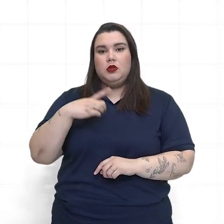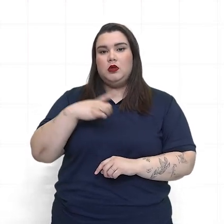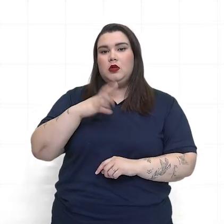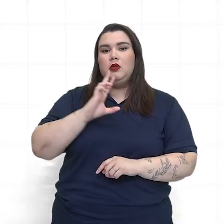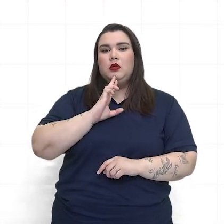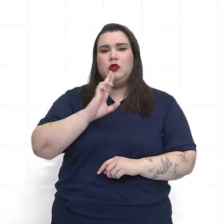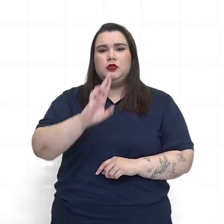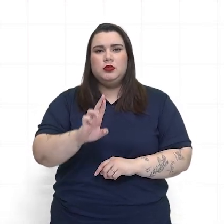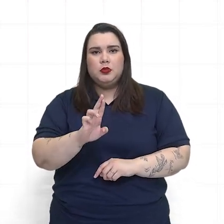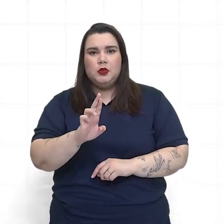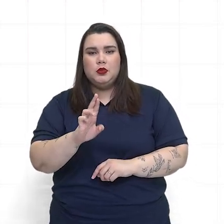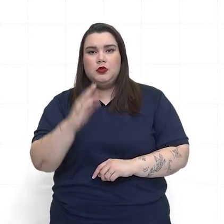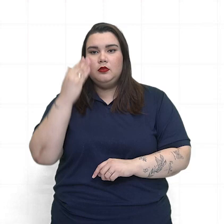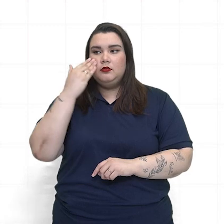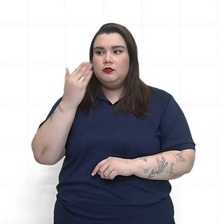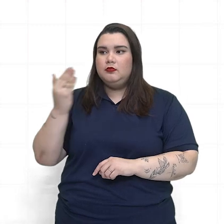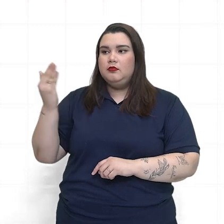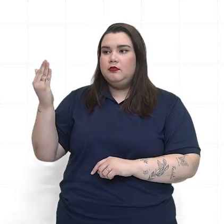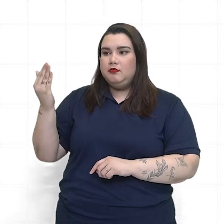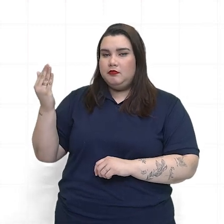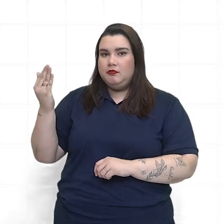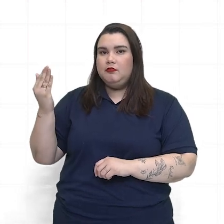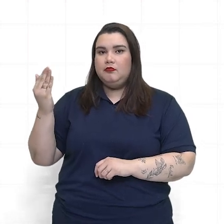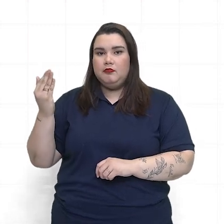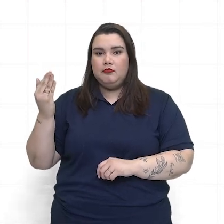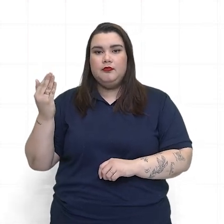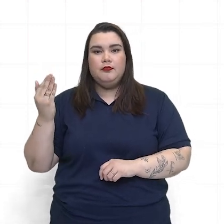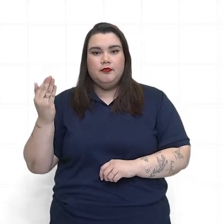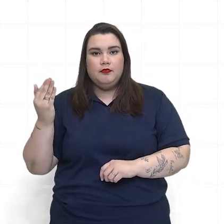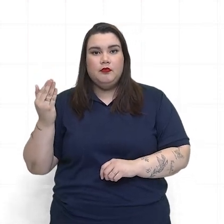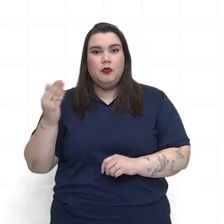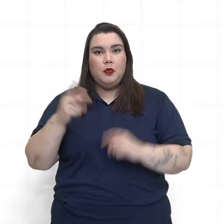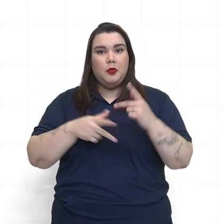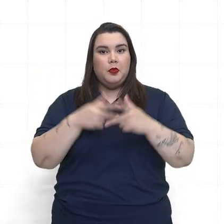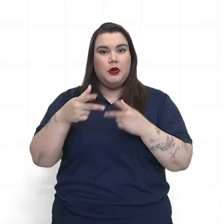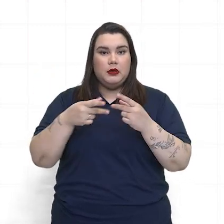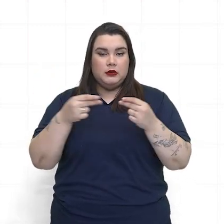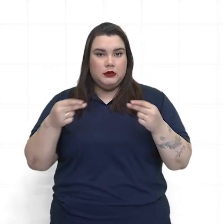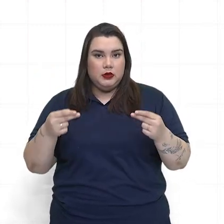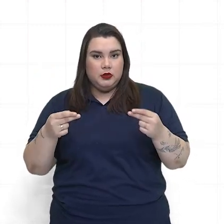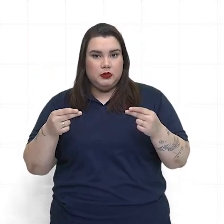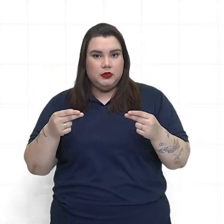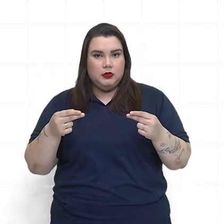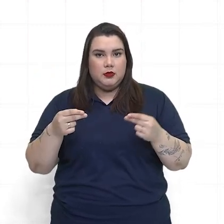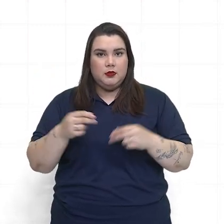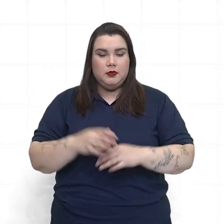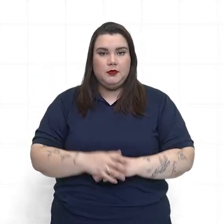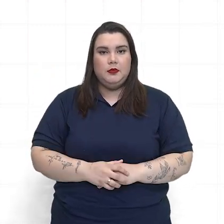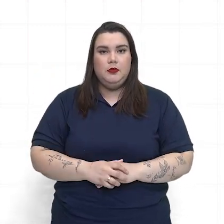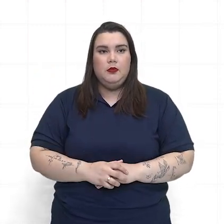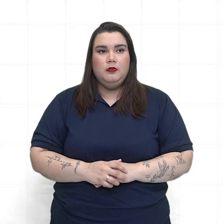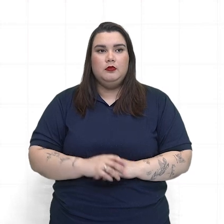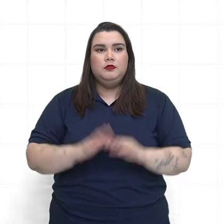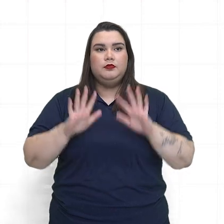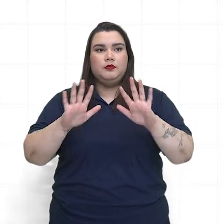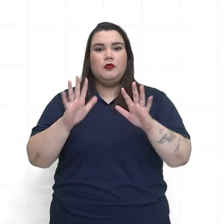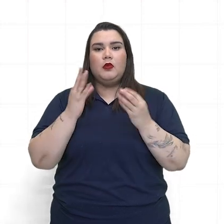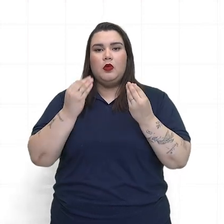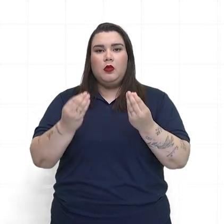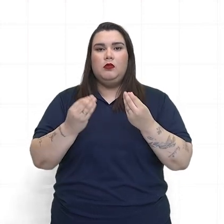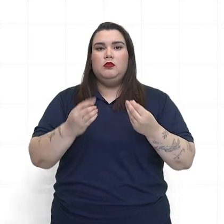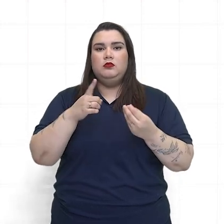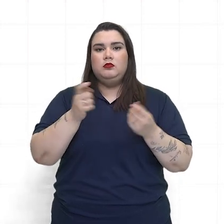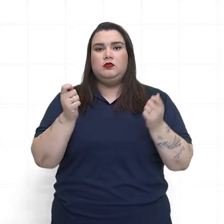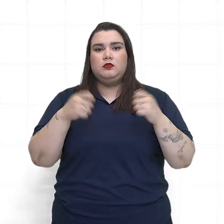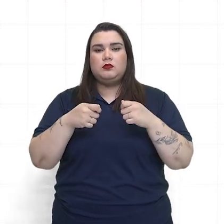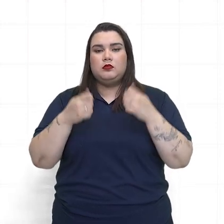então, teria o valor para comprar o presente. Então, na realidade, como é que você pode tratar